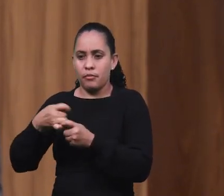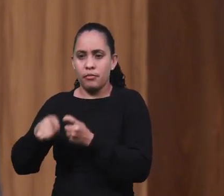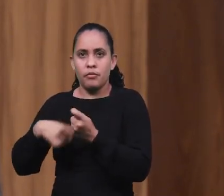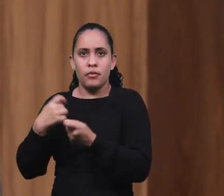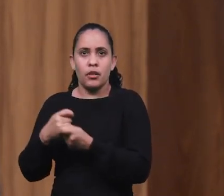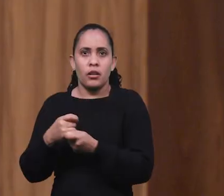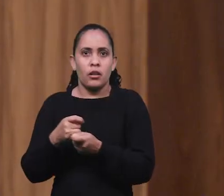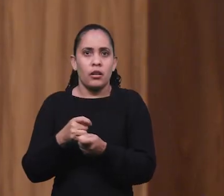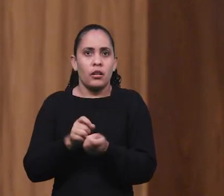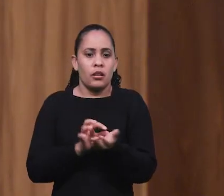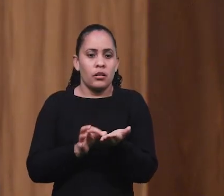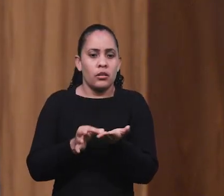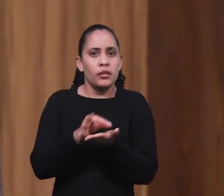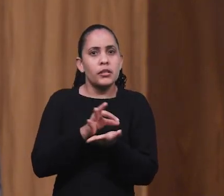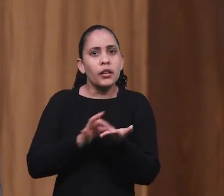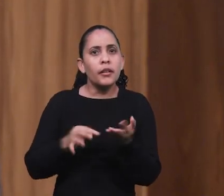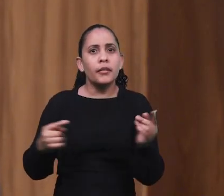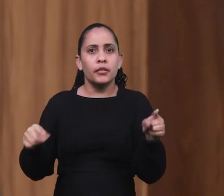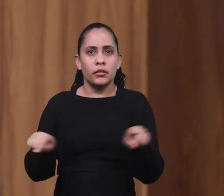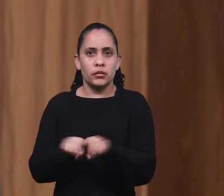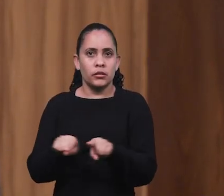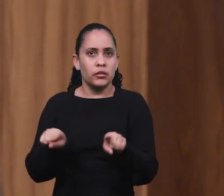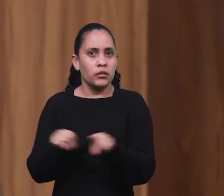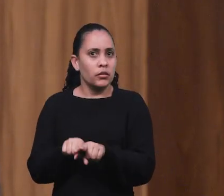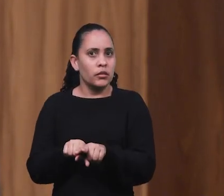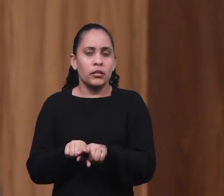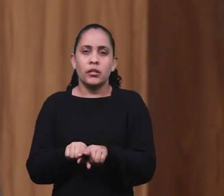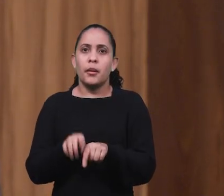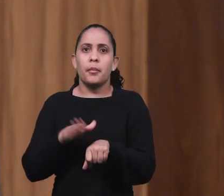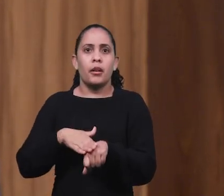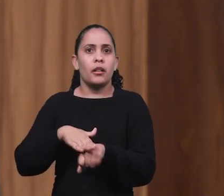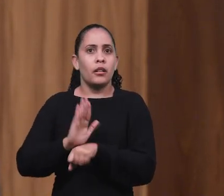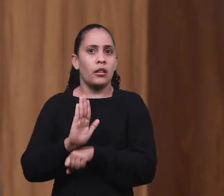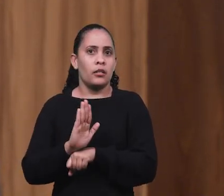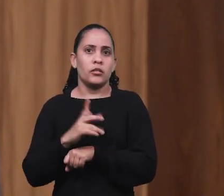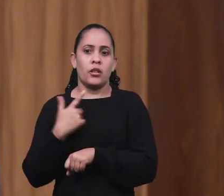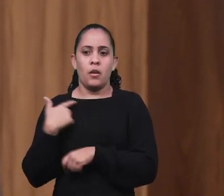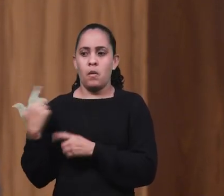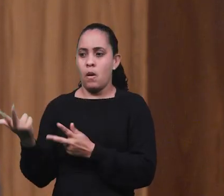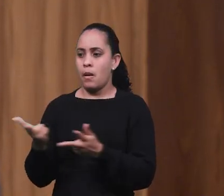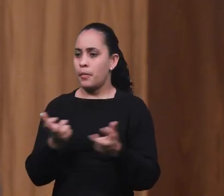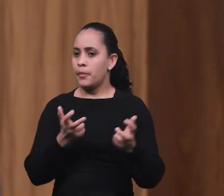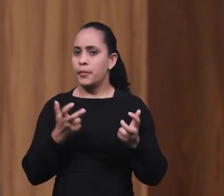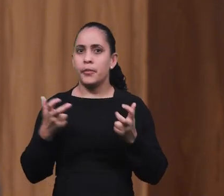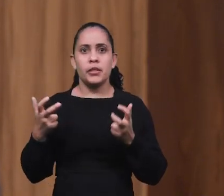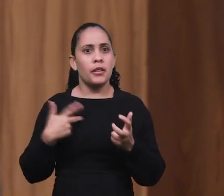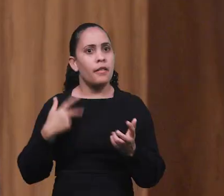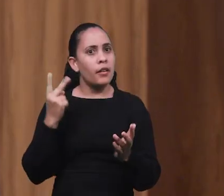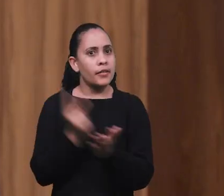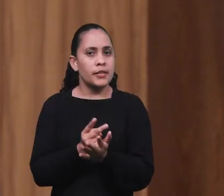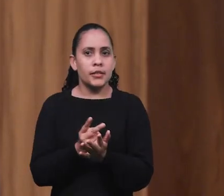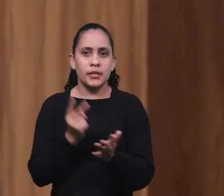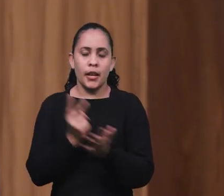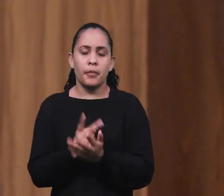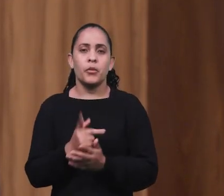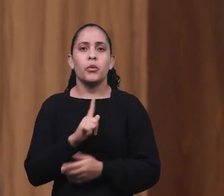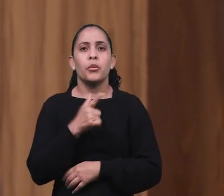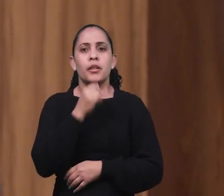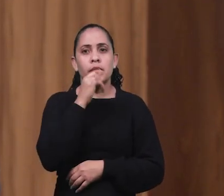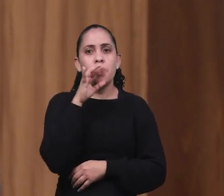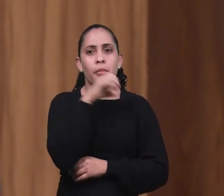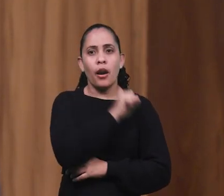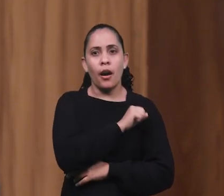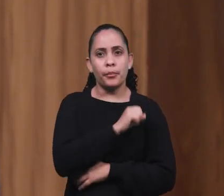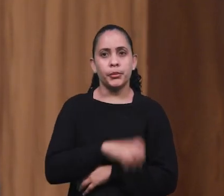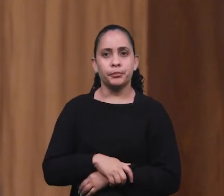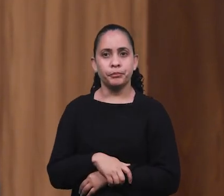e vende aquilo. Docinhos. Isso. E até para grande empresa, eu tenho que estar observando o mercado o tempo todo. Vou